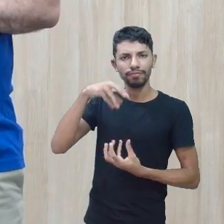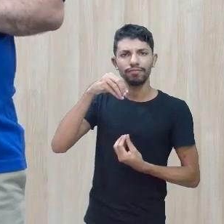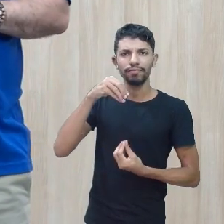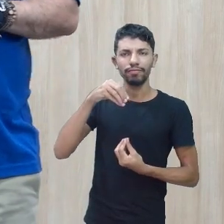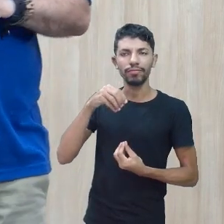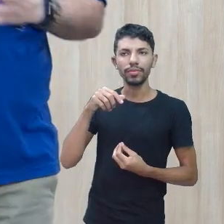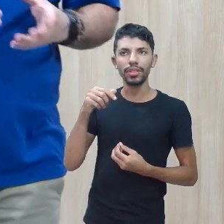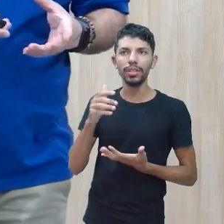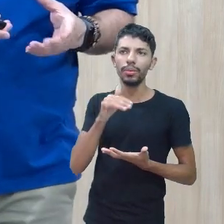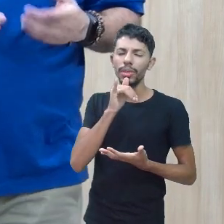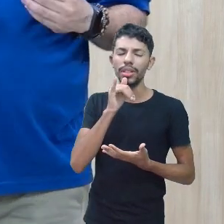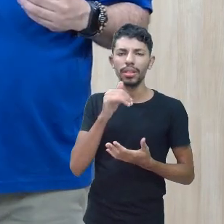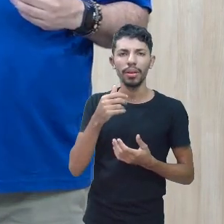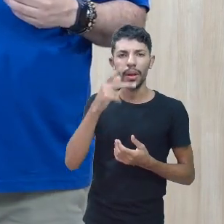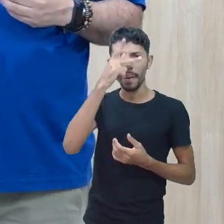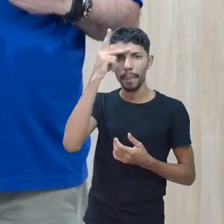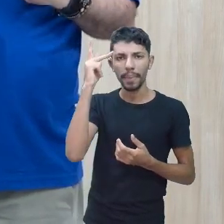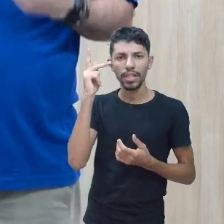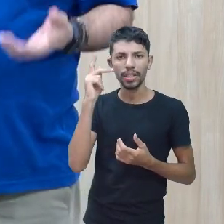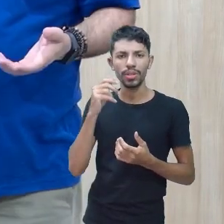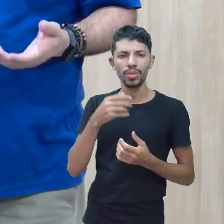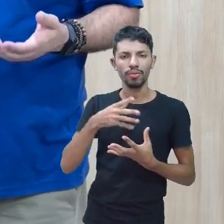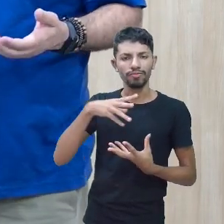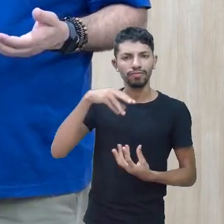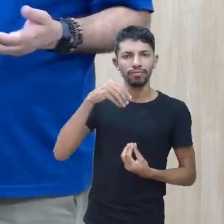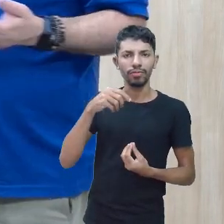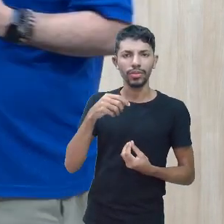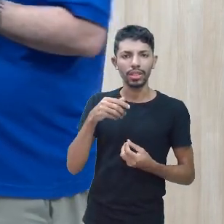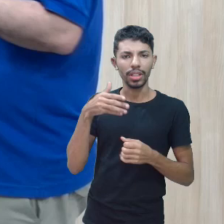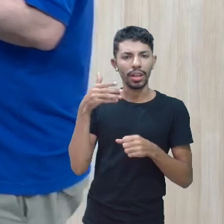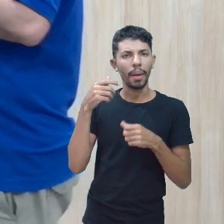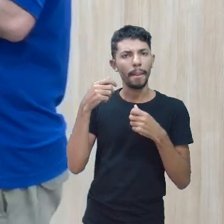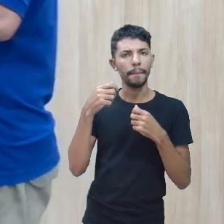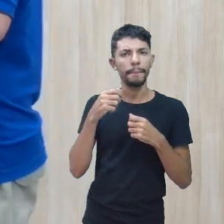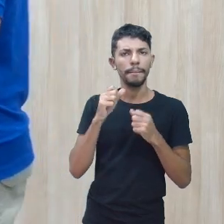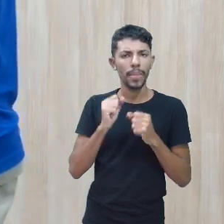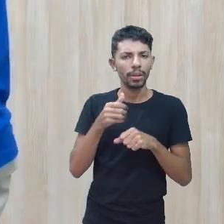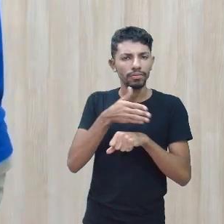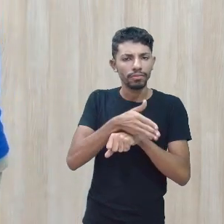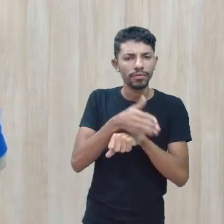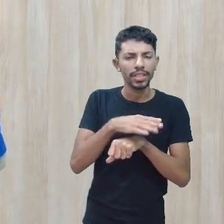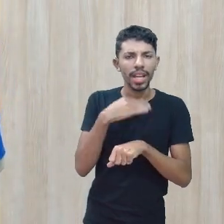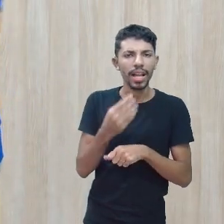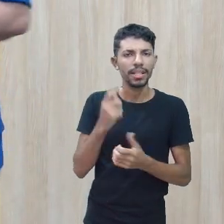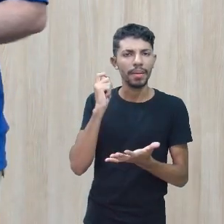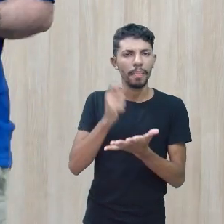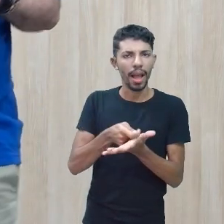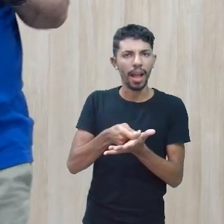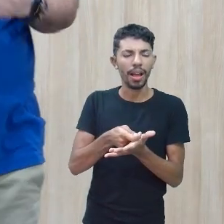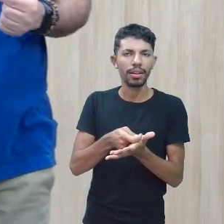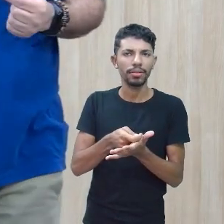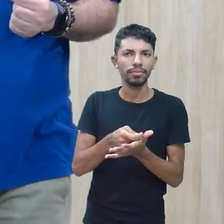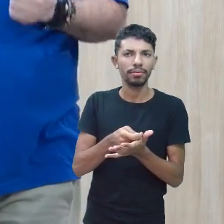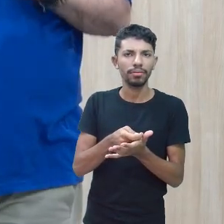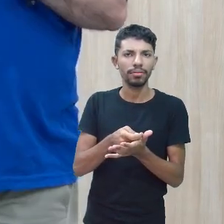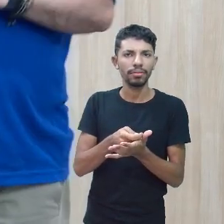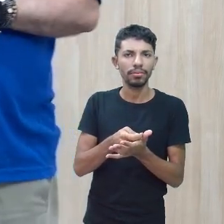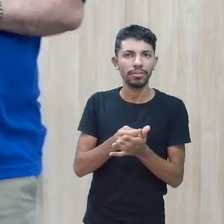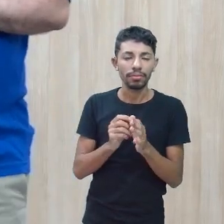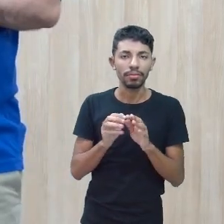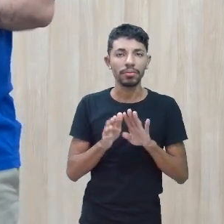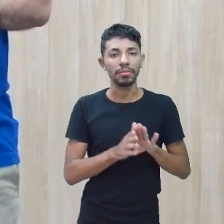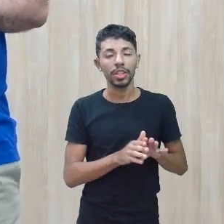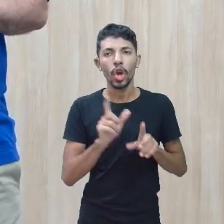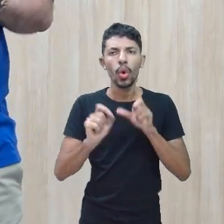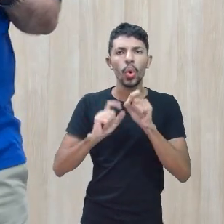ele deve andar no ônibus sem pagar passagem? O que é um salário justo? Saúde e